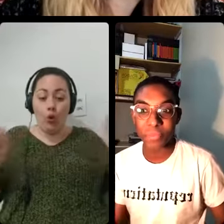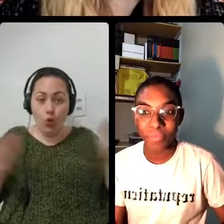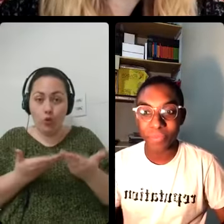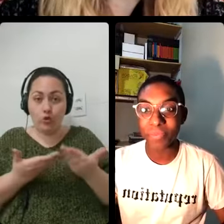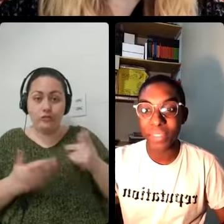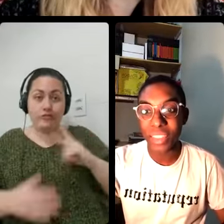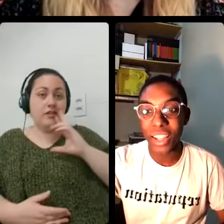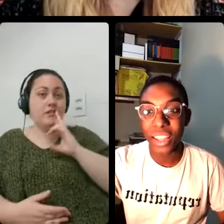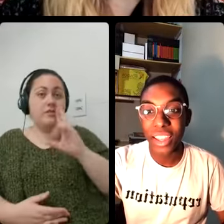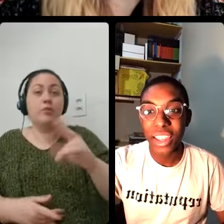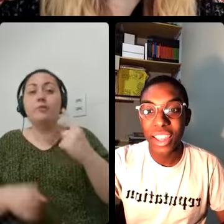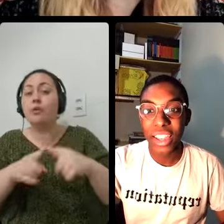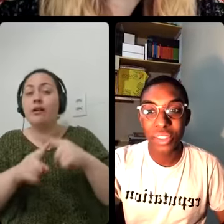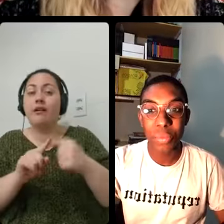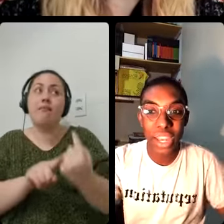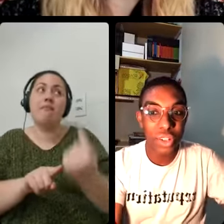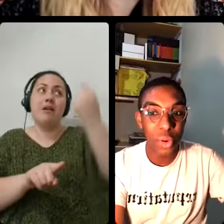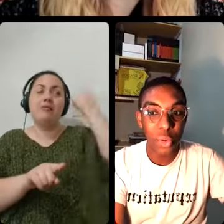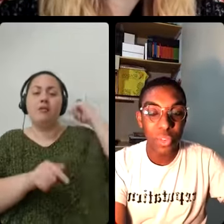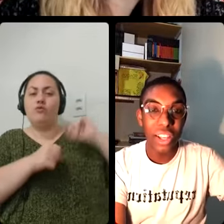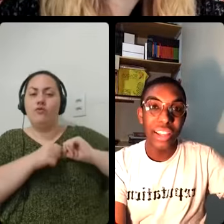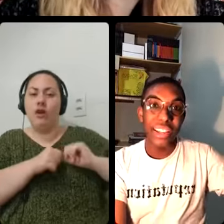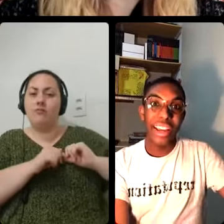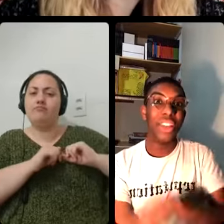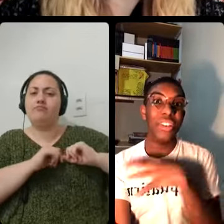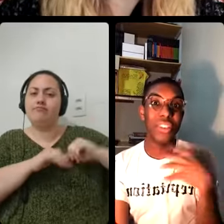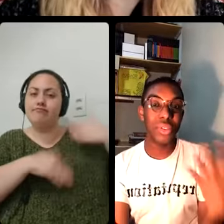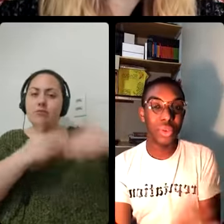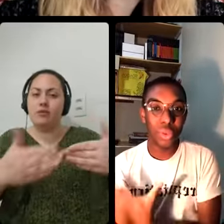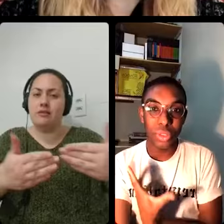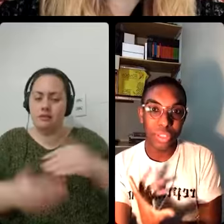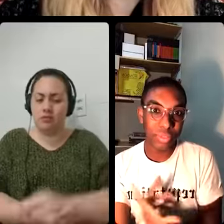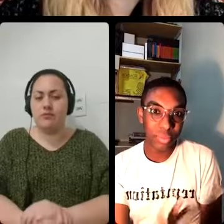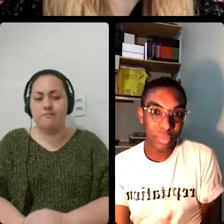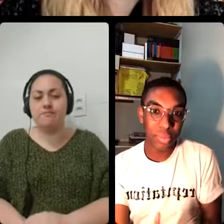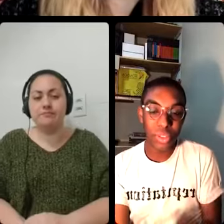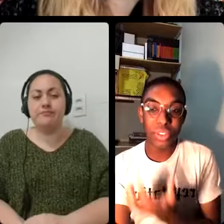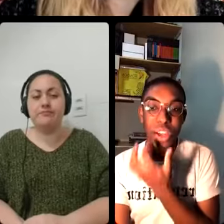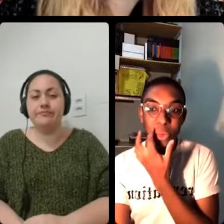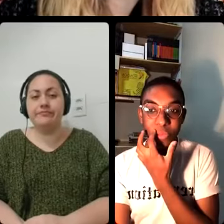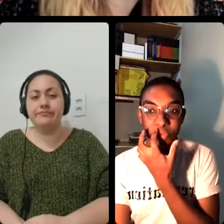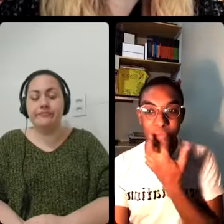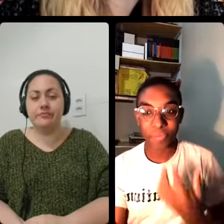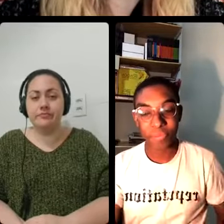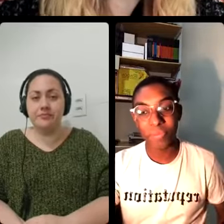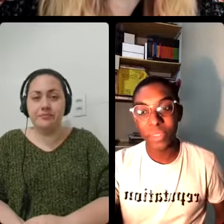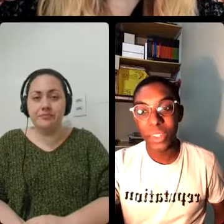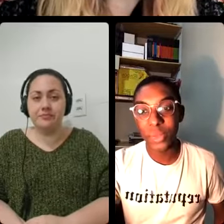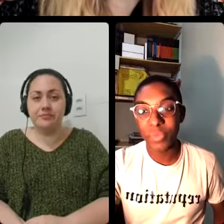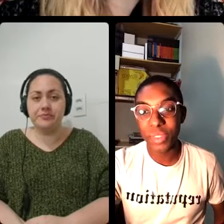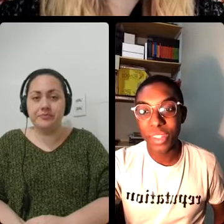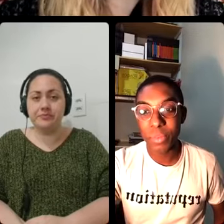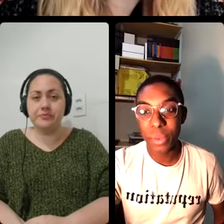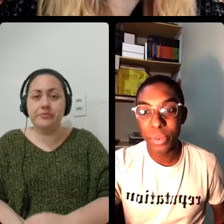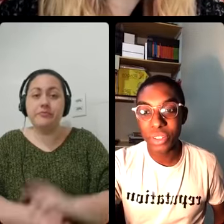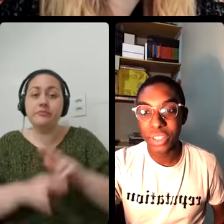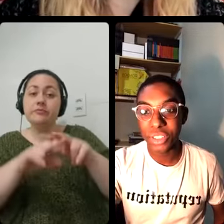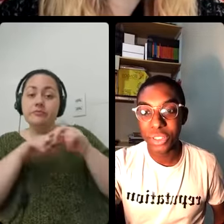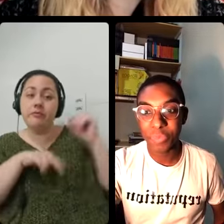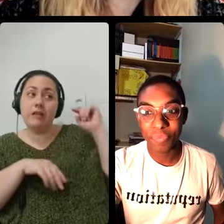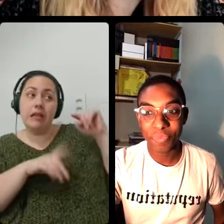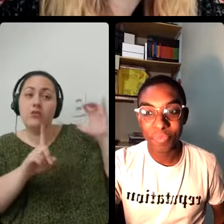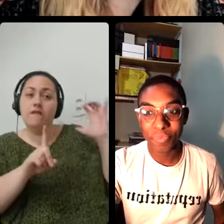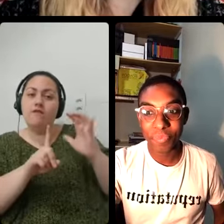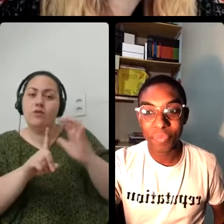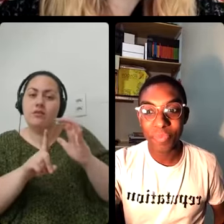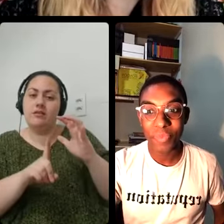antigamente, né? E aí isso mexe com a nossa estrutura social. Então, isso é bem